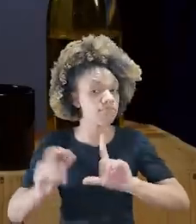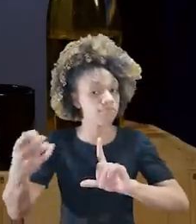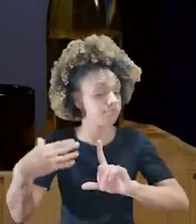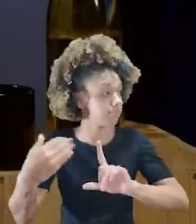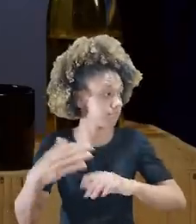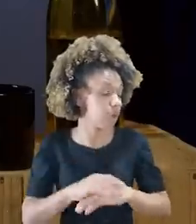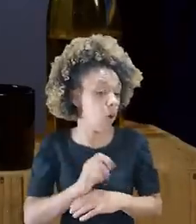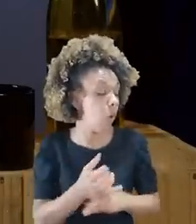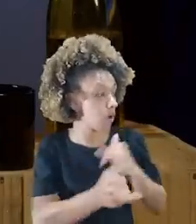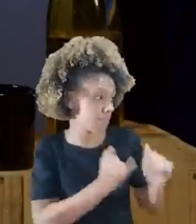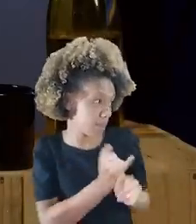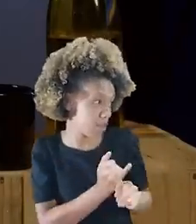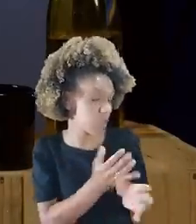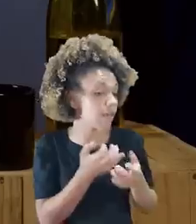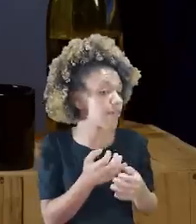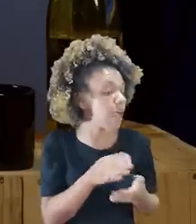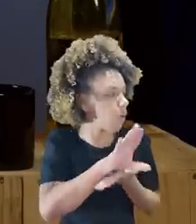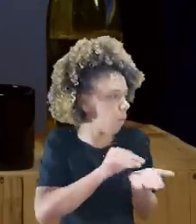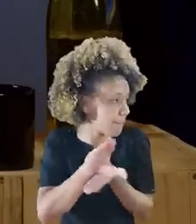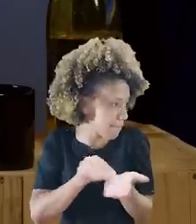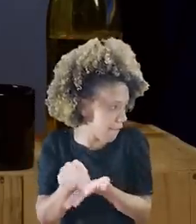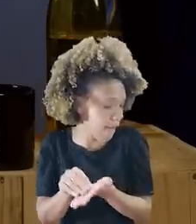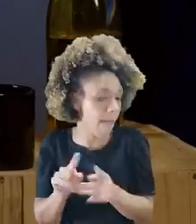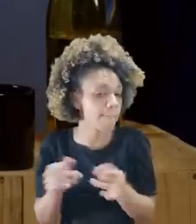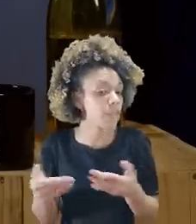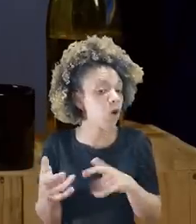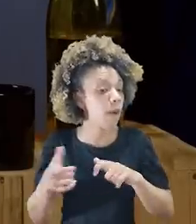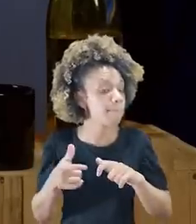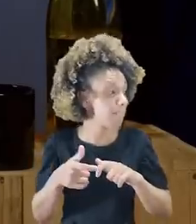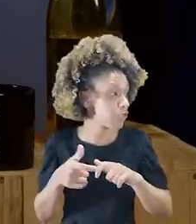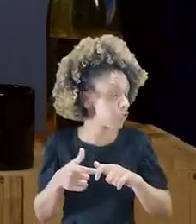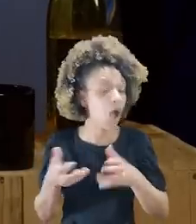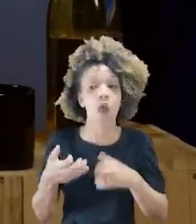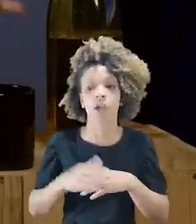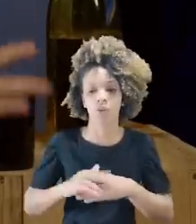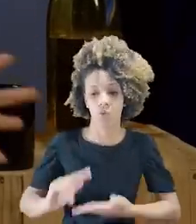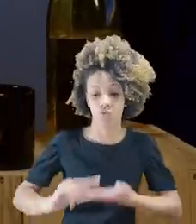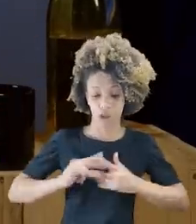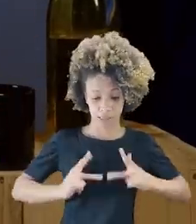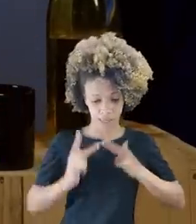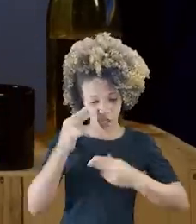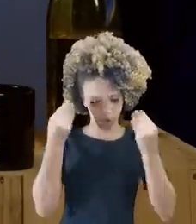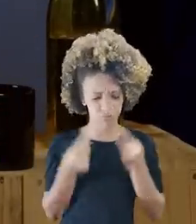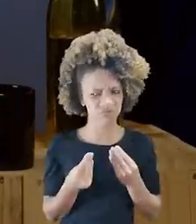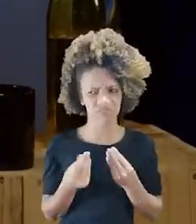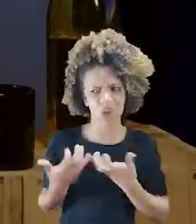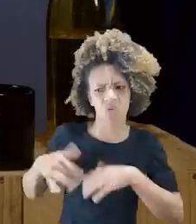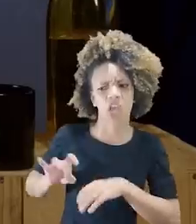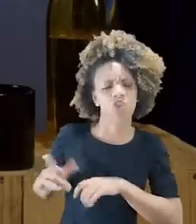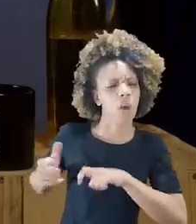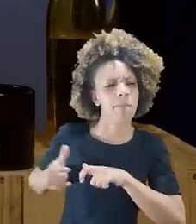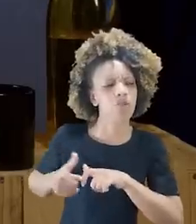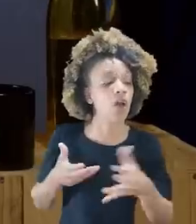conhecida nem tem Instagram a gente tem um propósito na vida das pessoas Ninguém chega por acaso na vida de ninguém você pode ver você fal